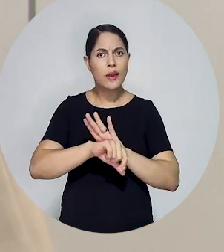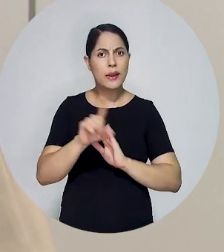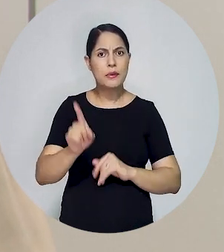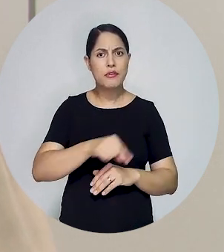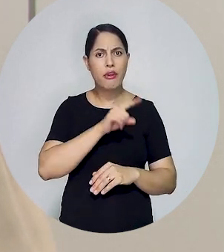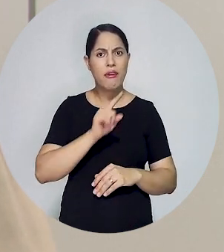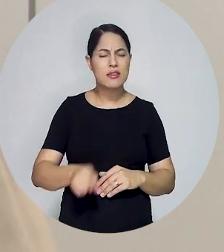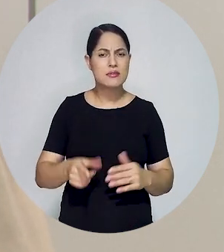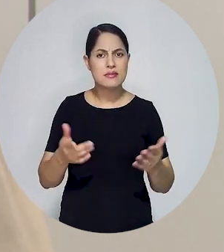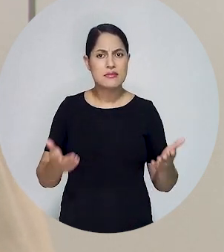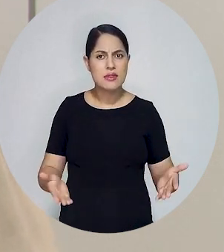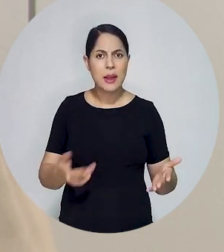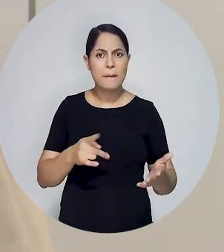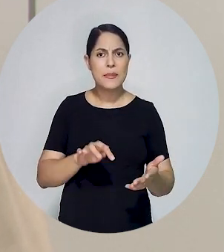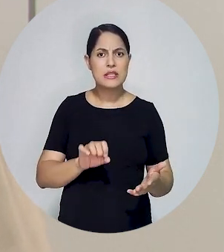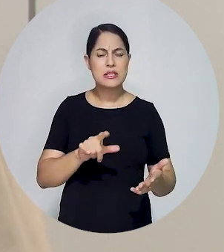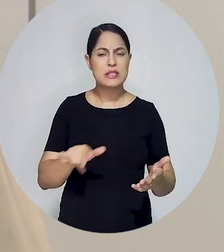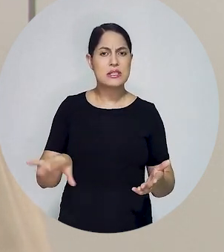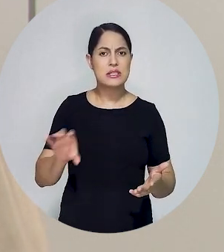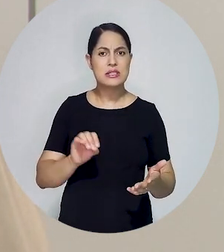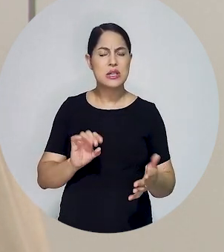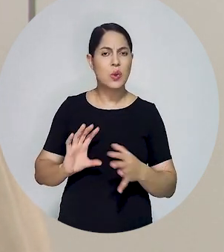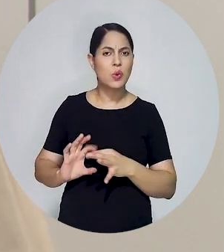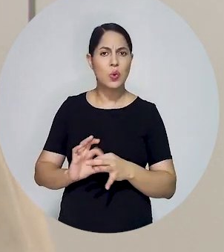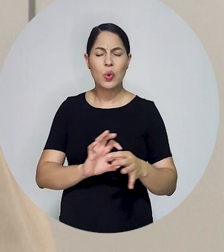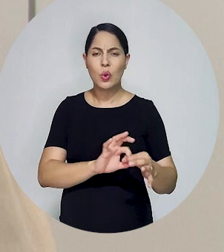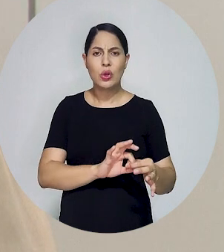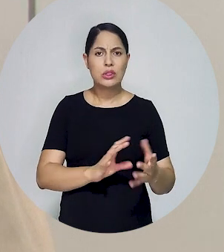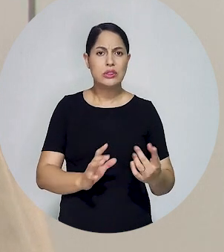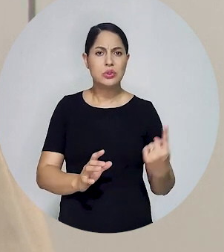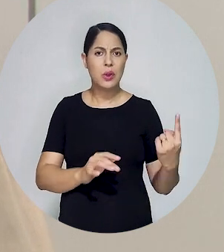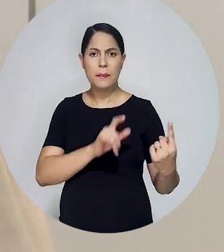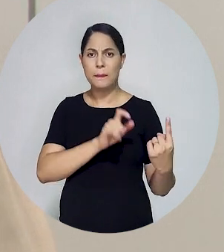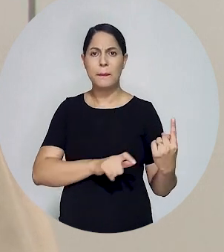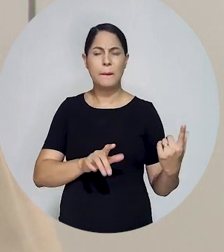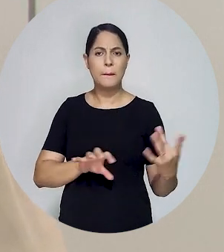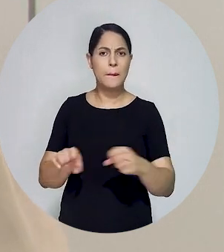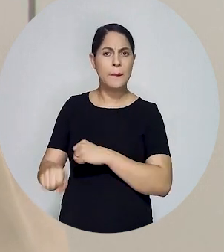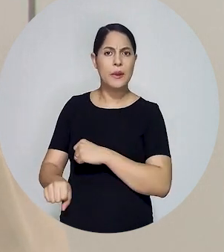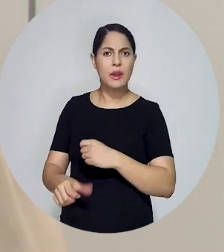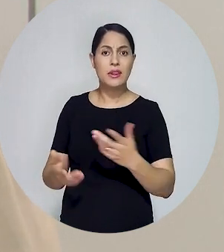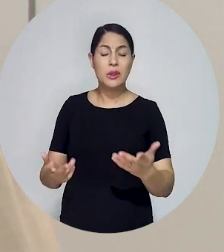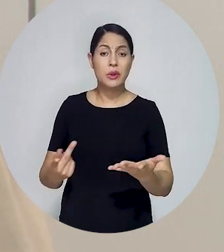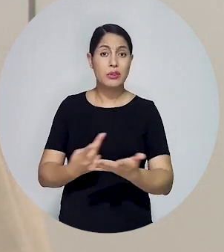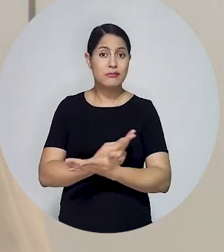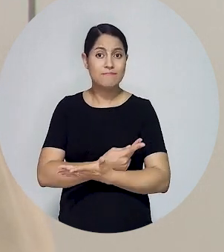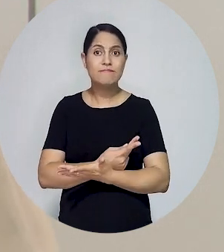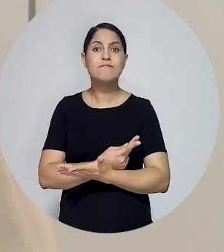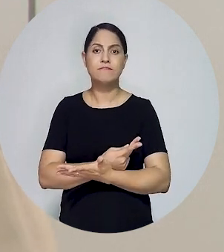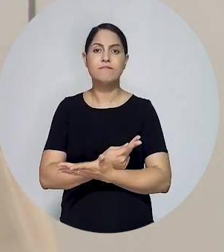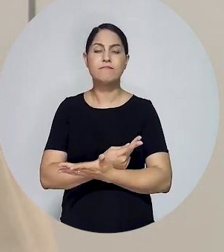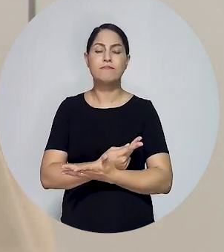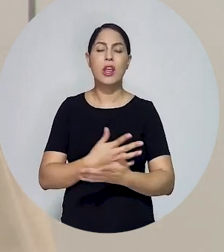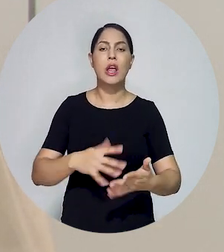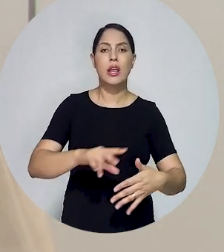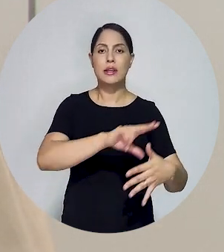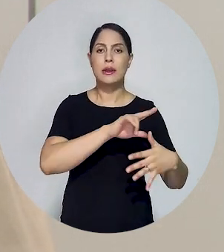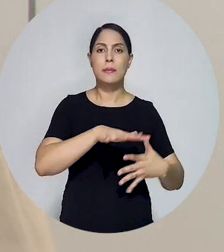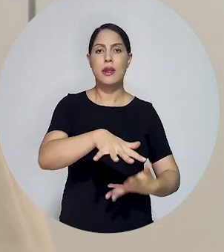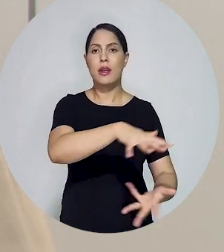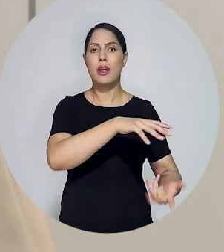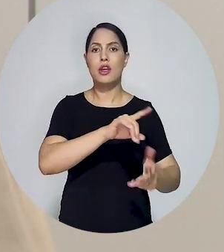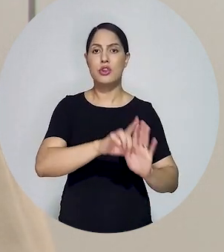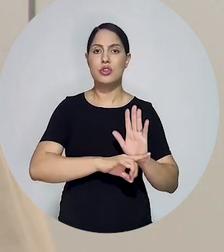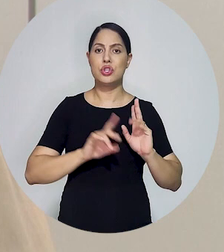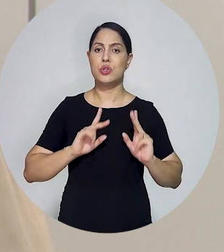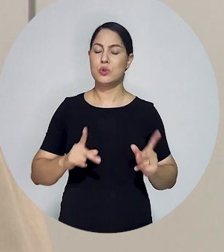foi declarado prescrito e extinguiu-se a punibilidade em relação a um dos executores. Isso fez com que o caso